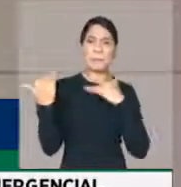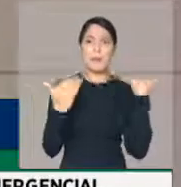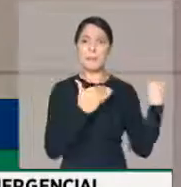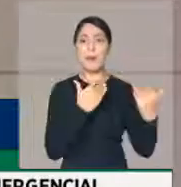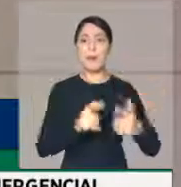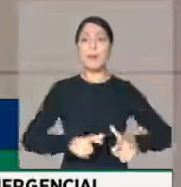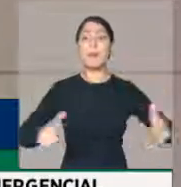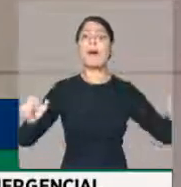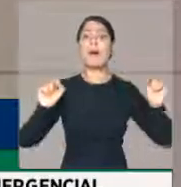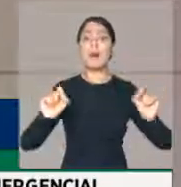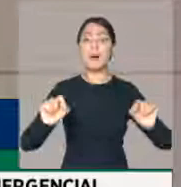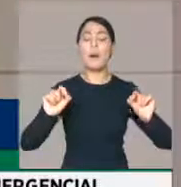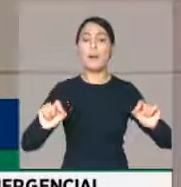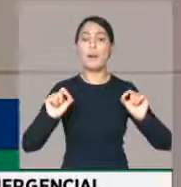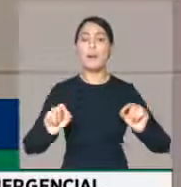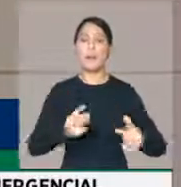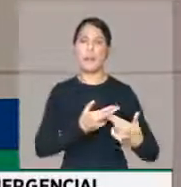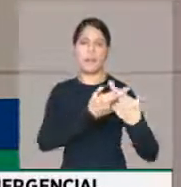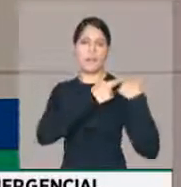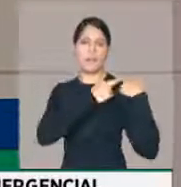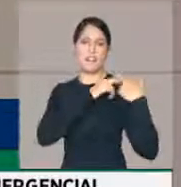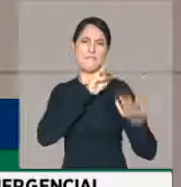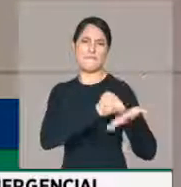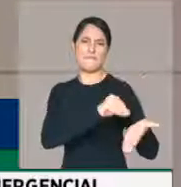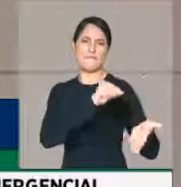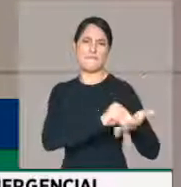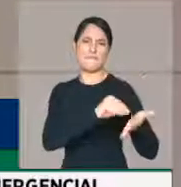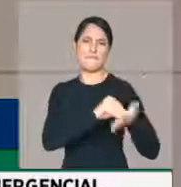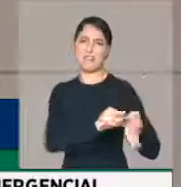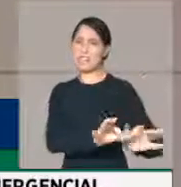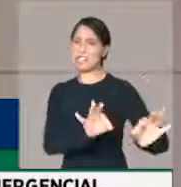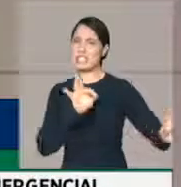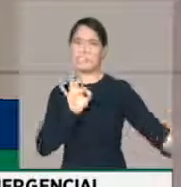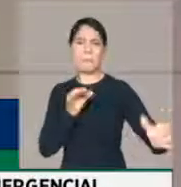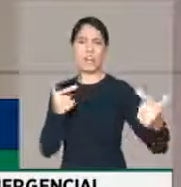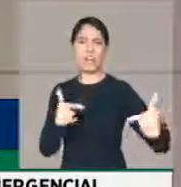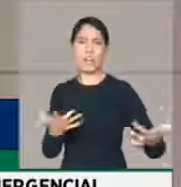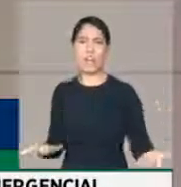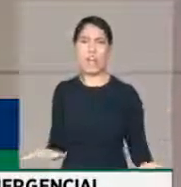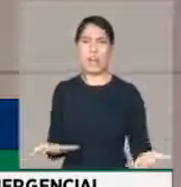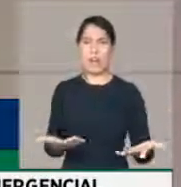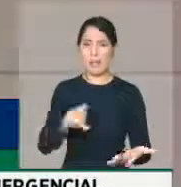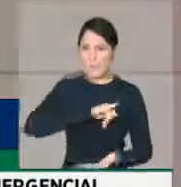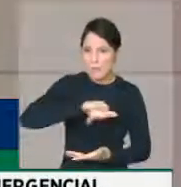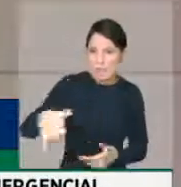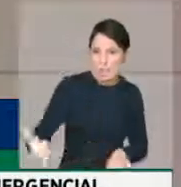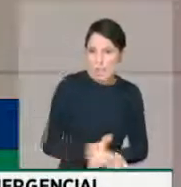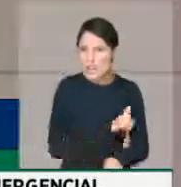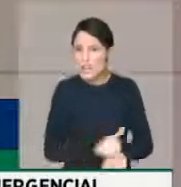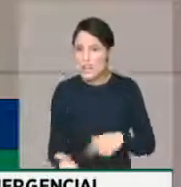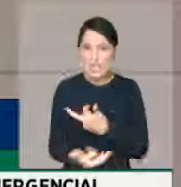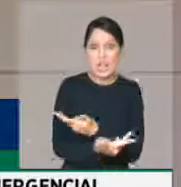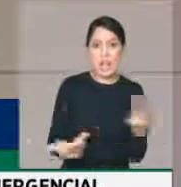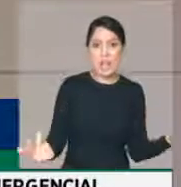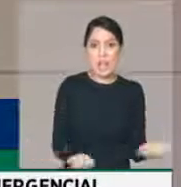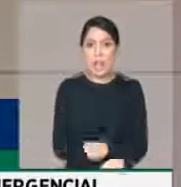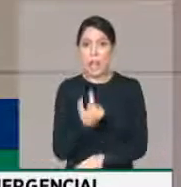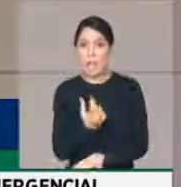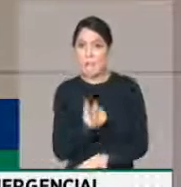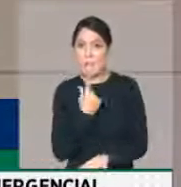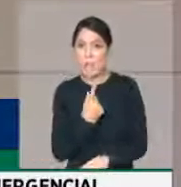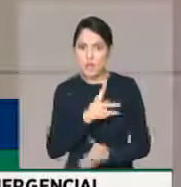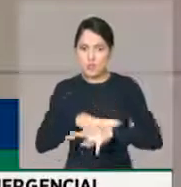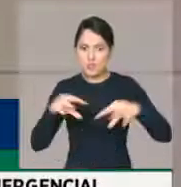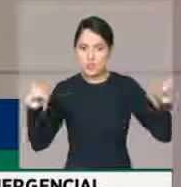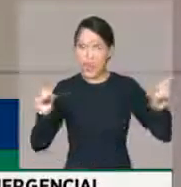pela irresponsabilidade dele de sabotar o distanciamento, de apostar em remédios que, em vez de curar, aumentam as chances de